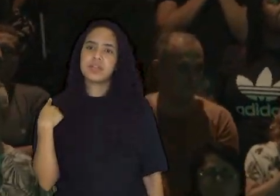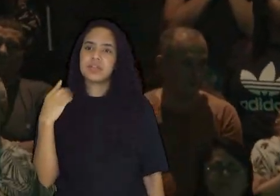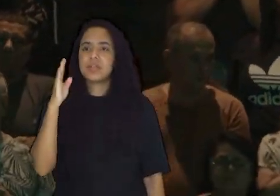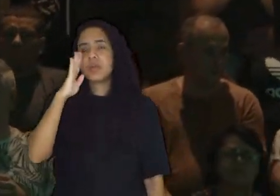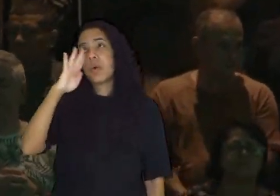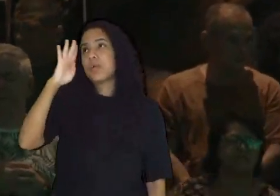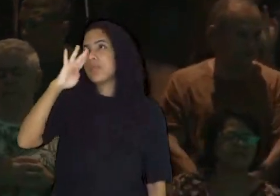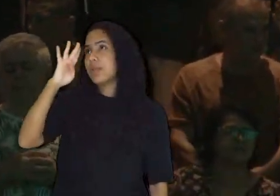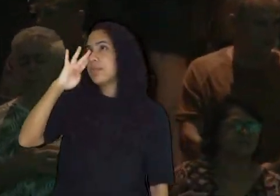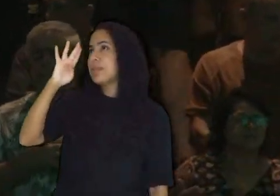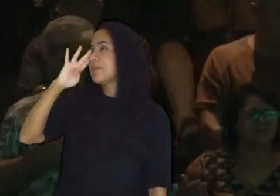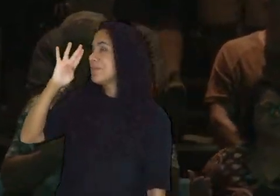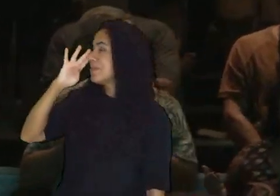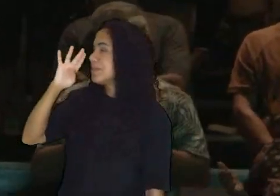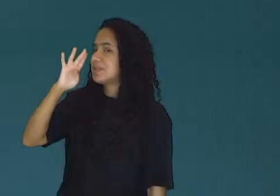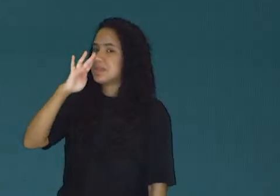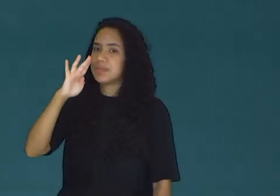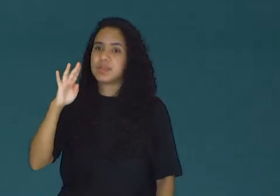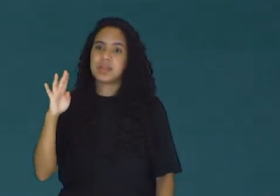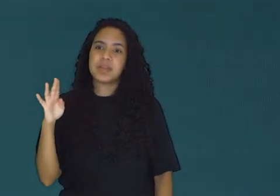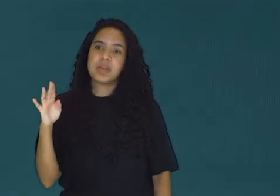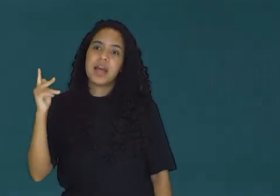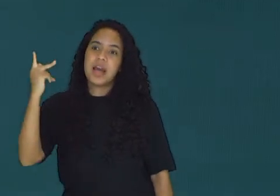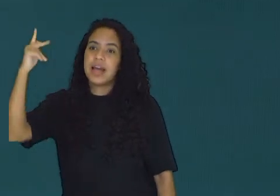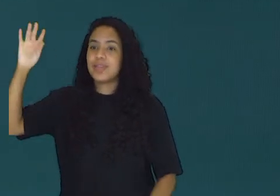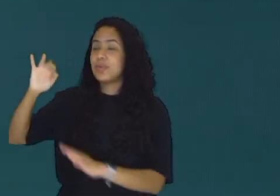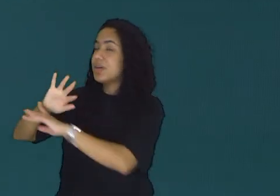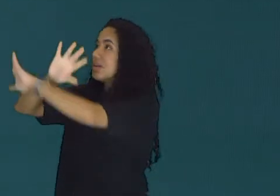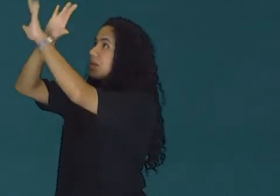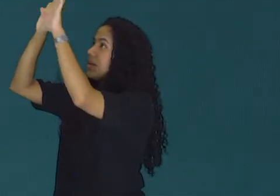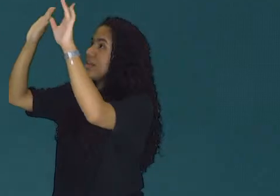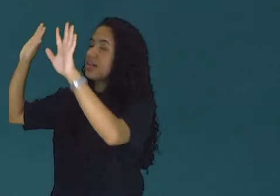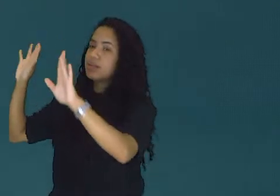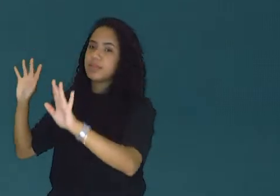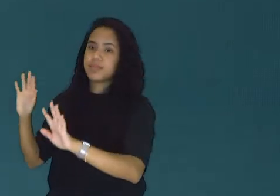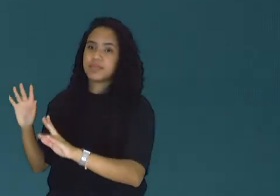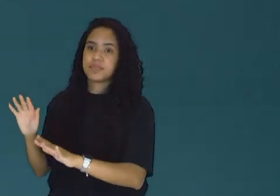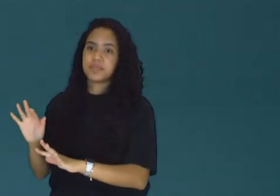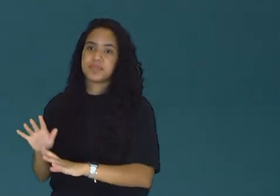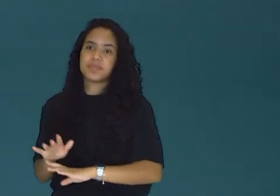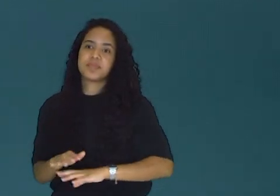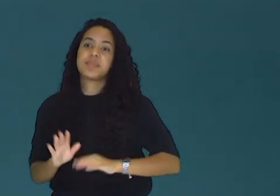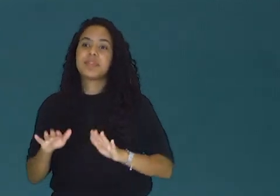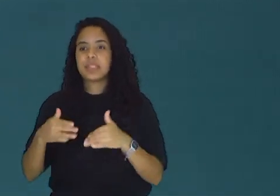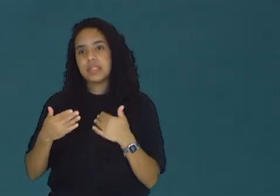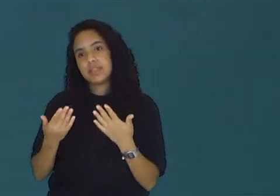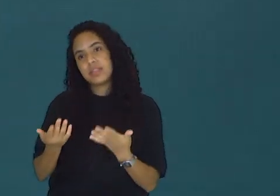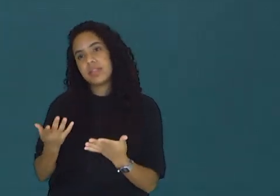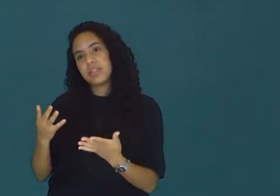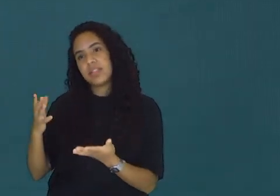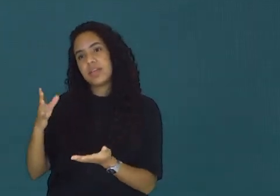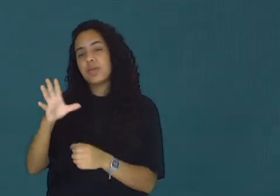imagem dEle é no nome de Jesus, resplandecida através de nós, é o que nós